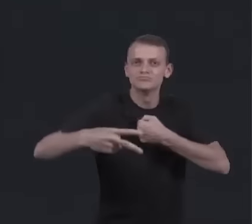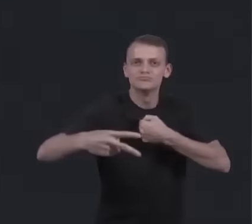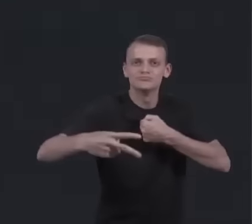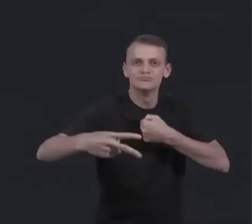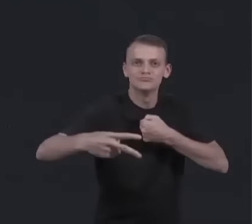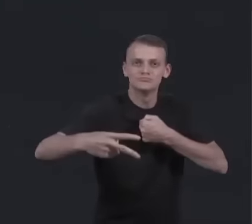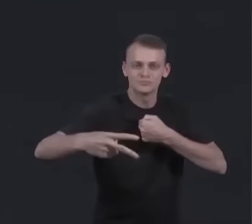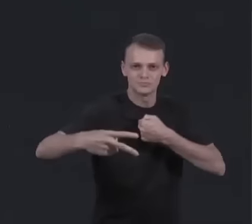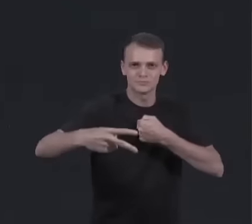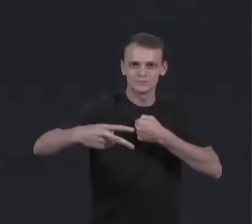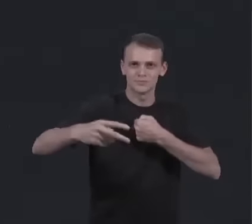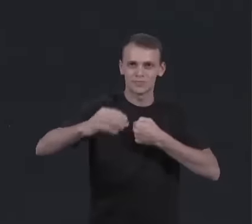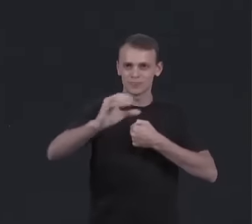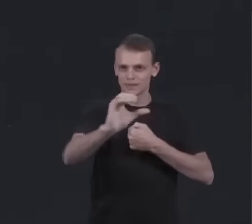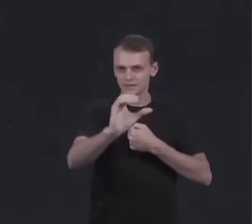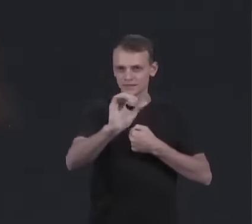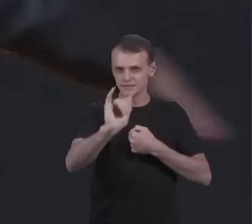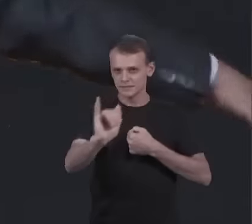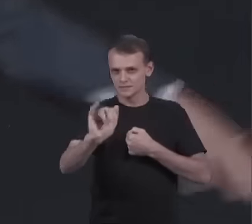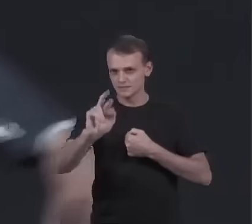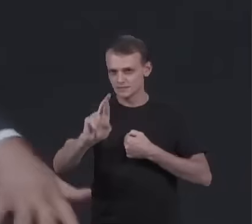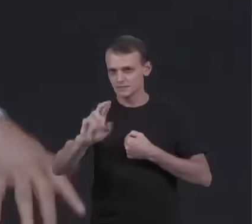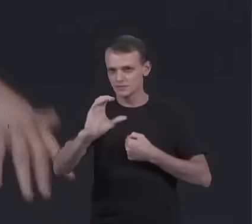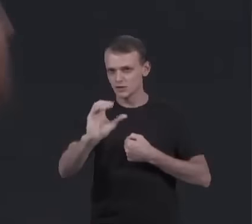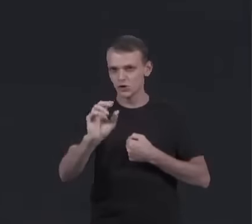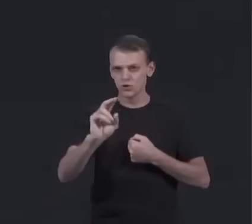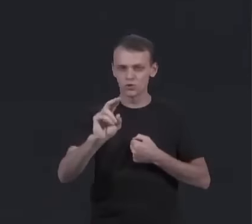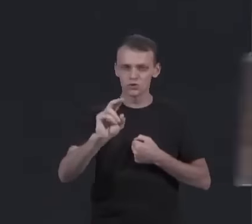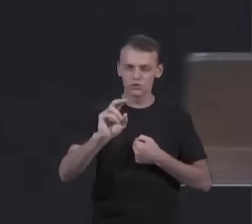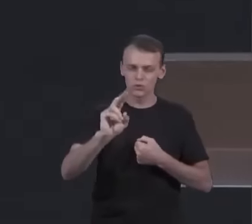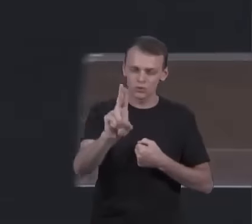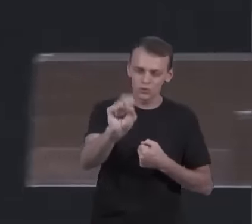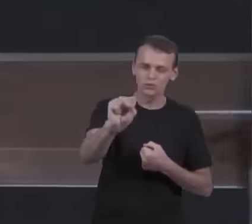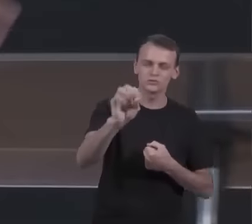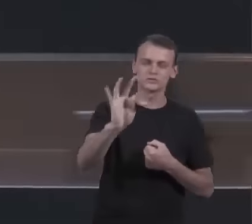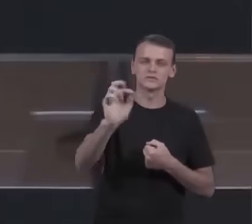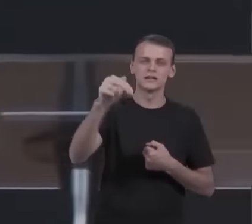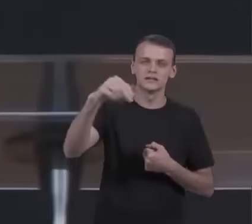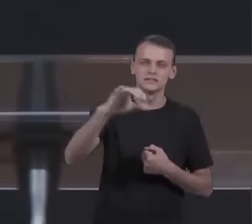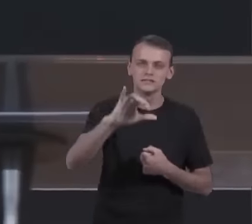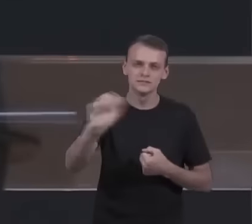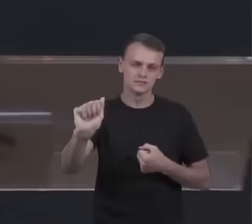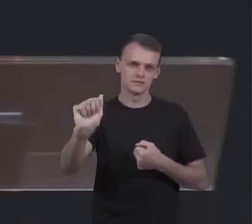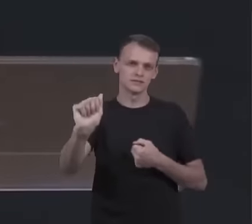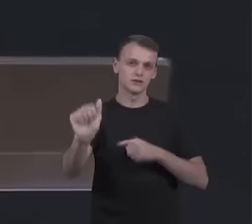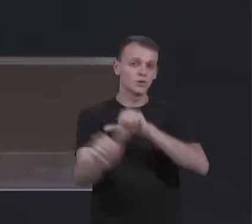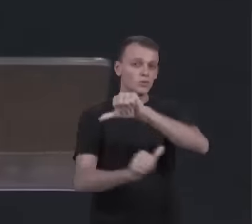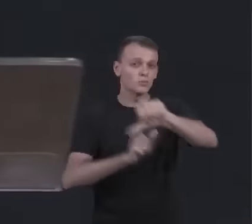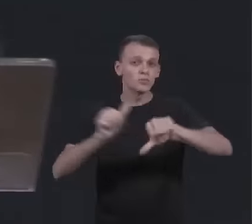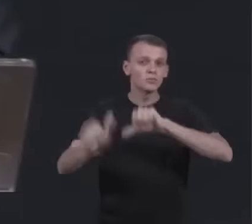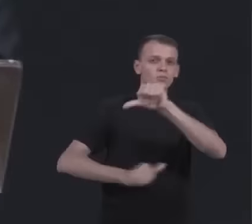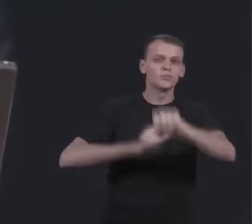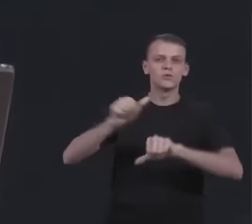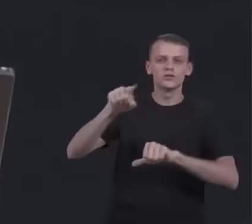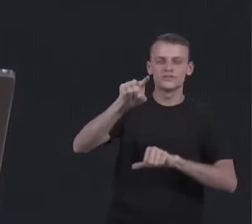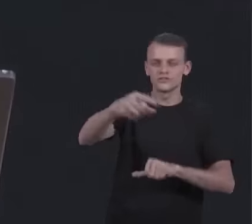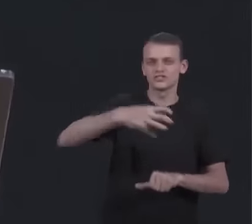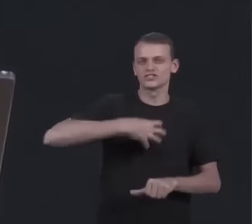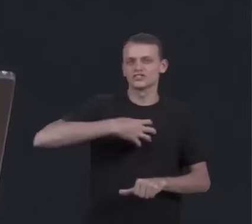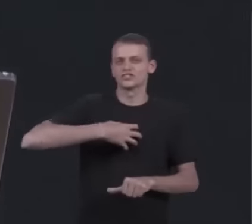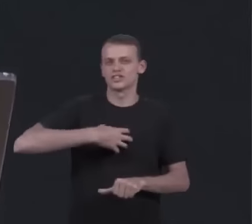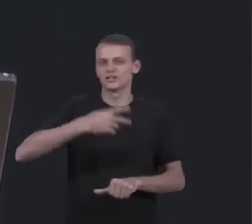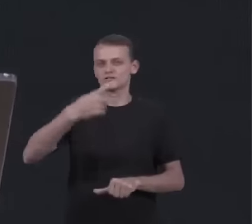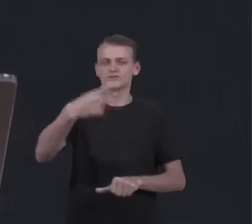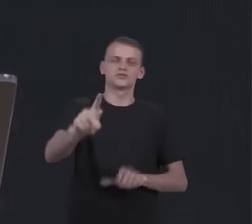Circo, instância. Aquilo que circula, a instância que está ao seu redor, será modificada por aquilo